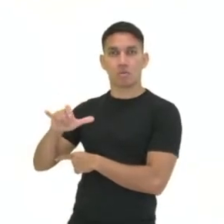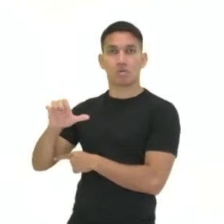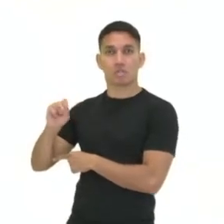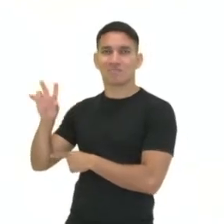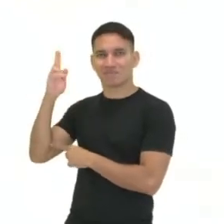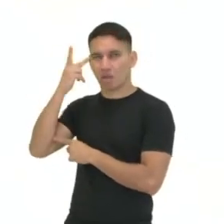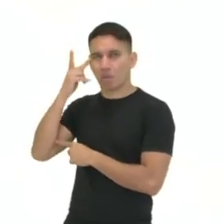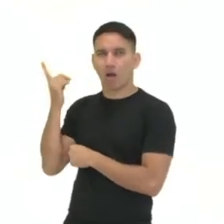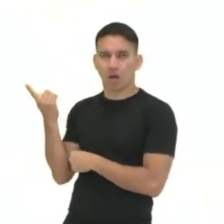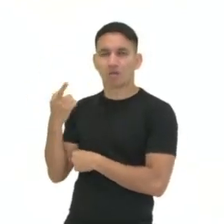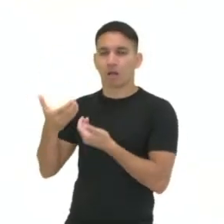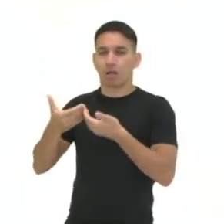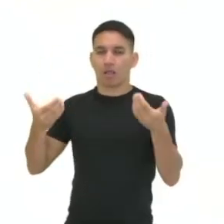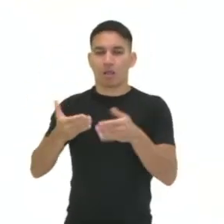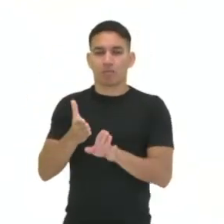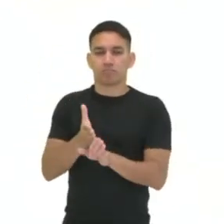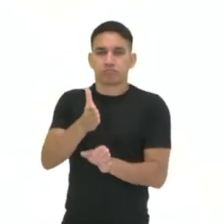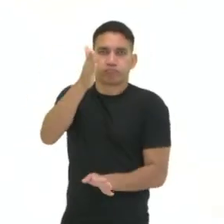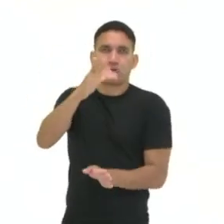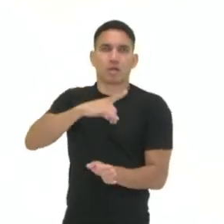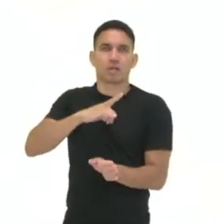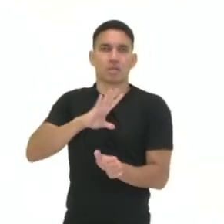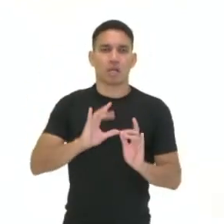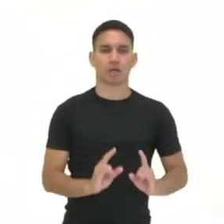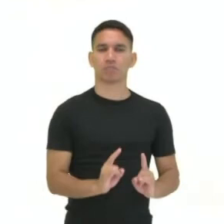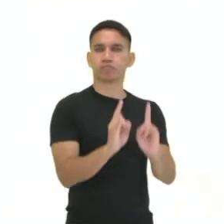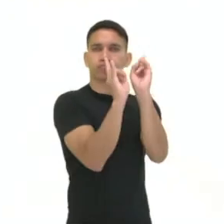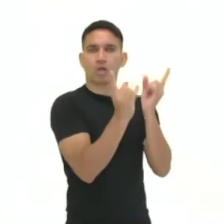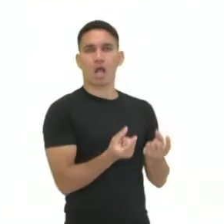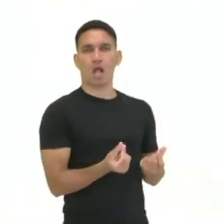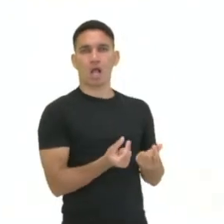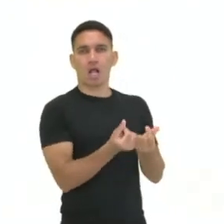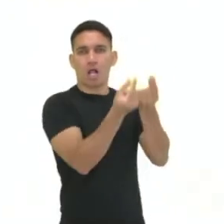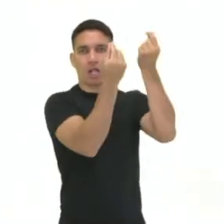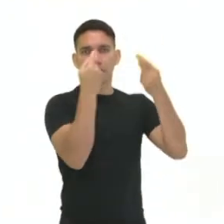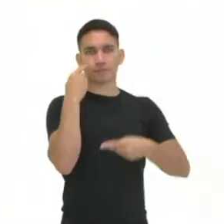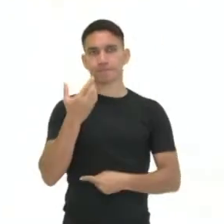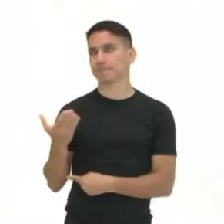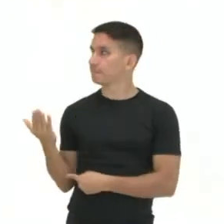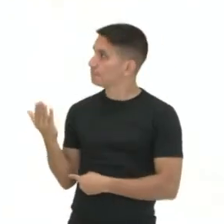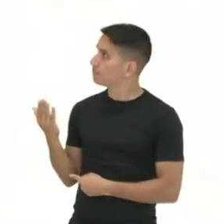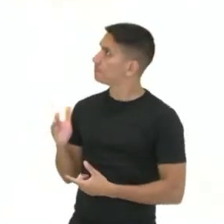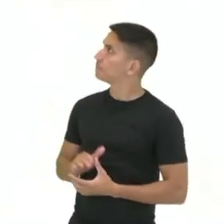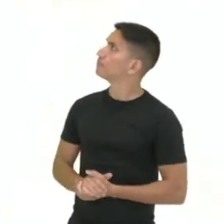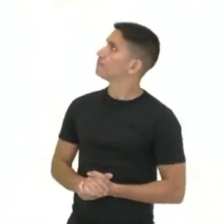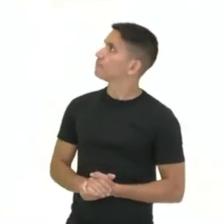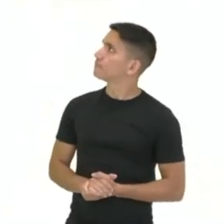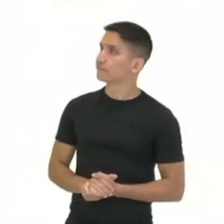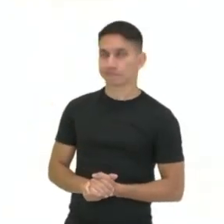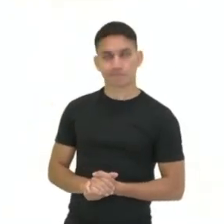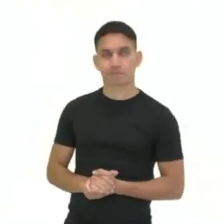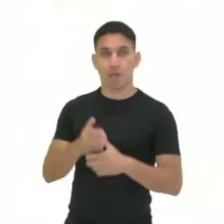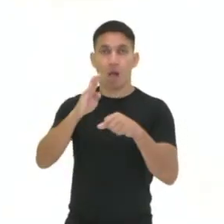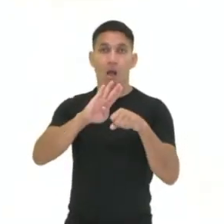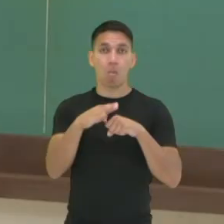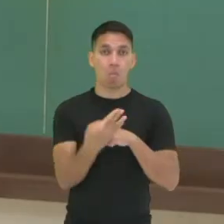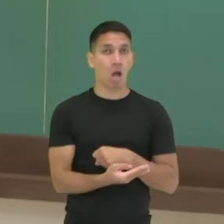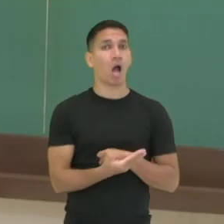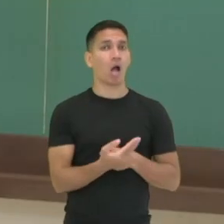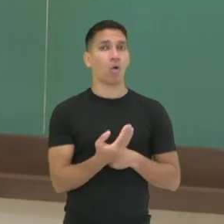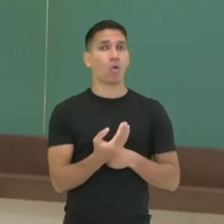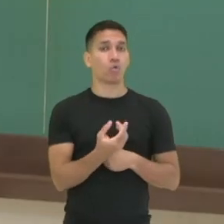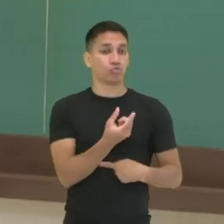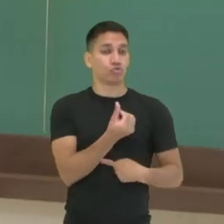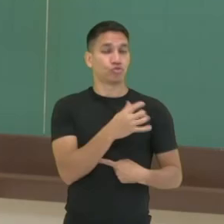divisão através de um muro. E ao lado nós temos um condomínio de luxo, de um bairro de classe média alta. Então